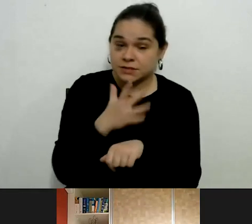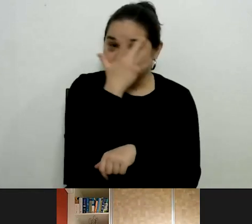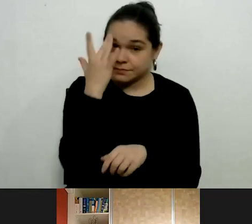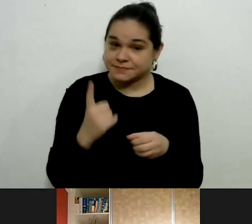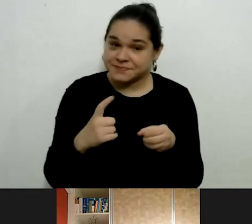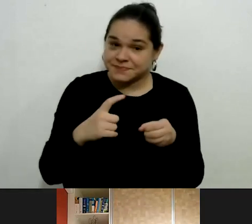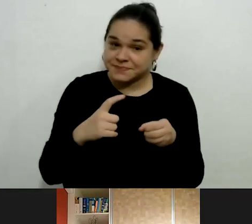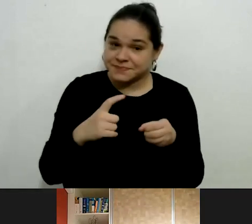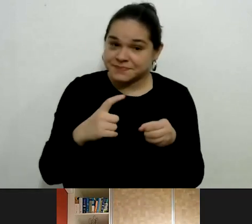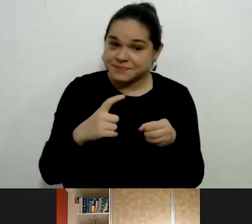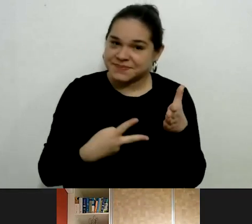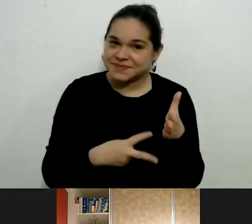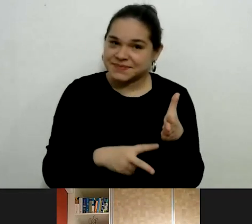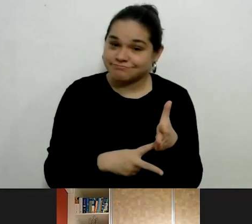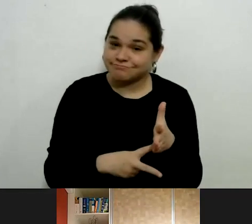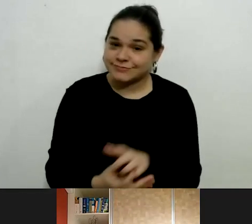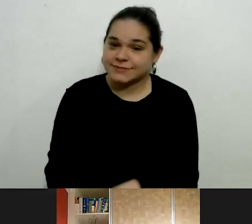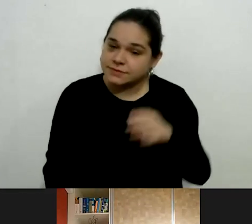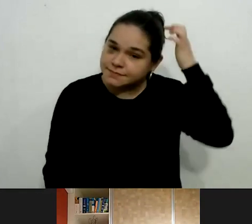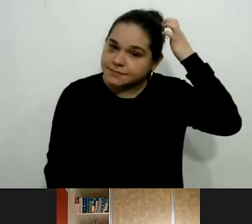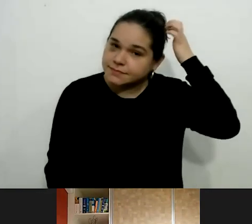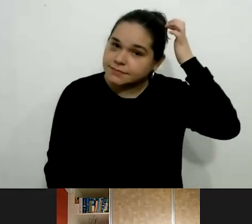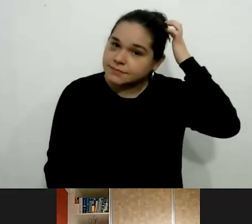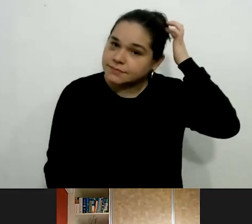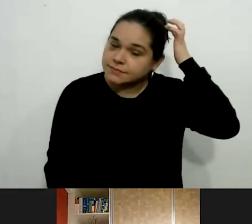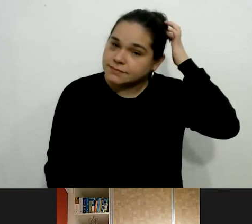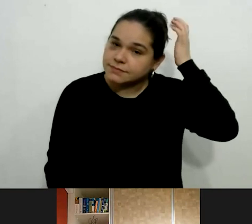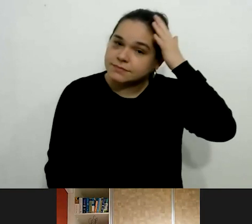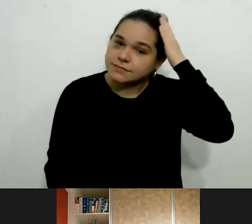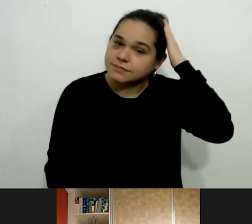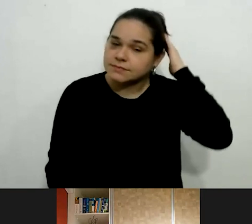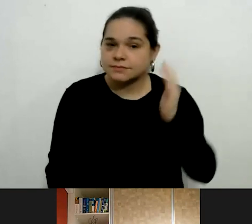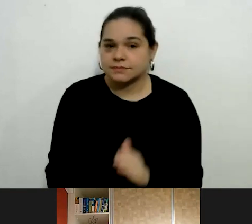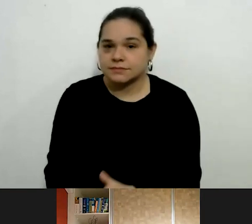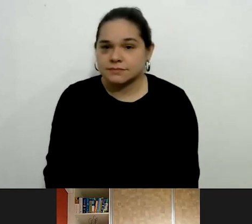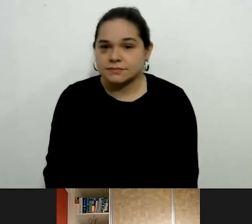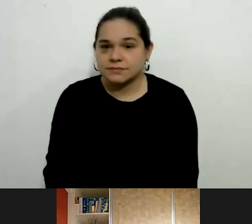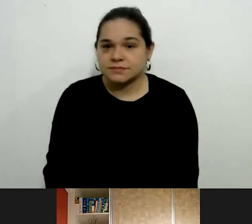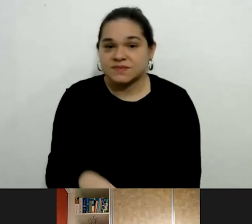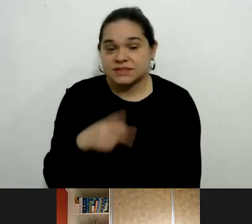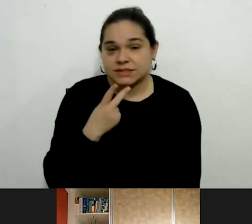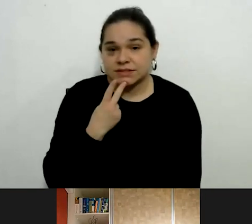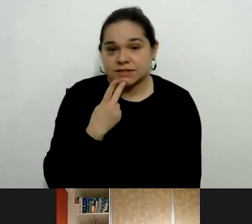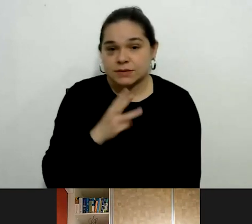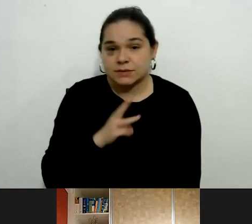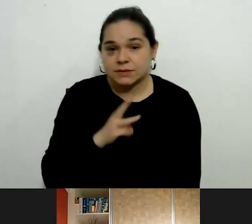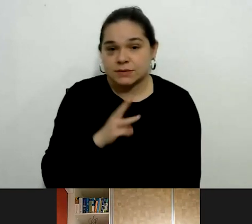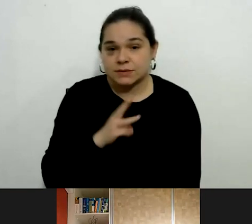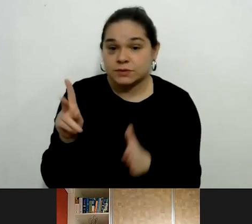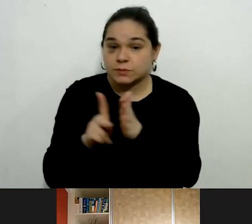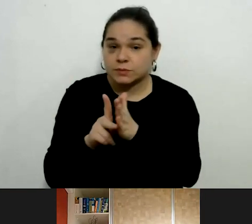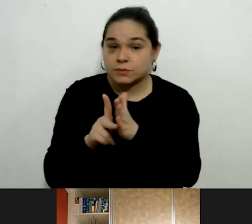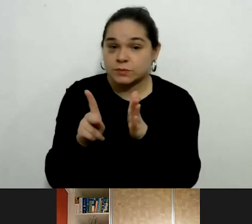duas coisas que a gente veio apresentar hoje, eu vim falar sobre o portal do SMC Card, que é o novo portal